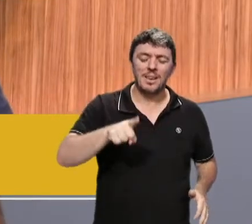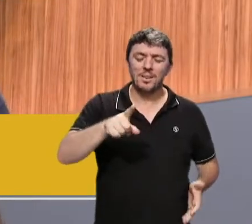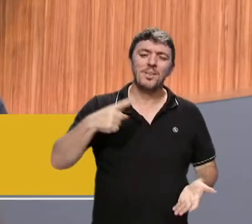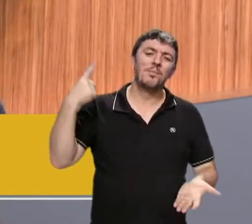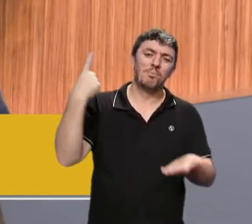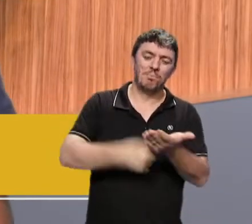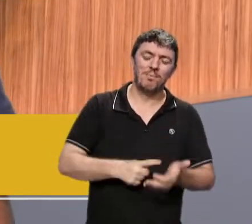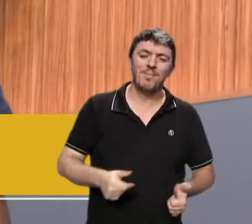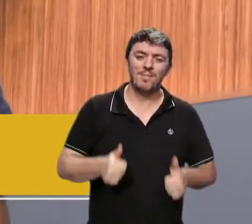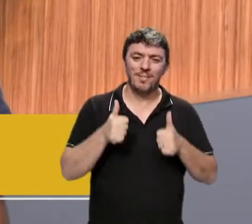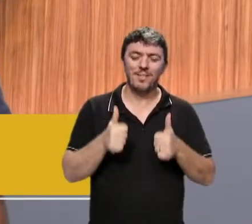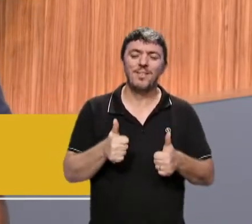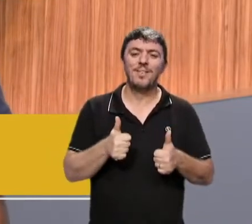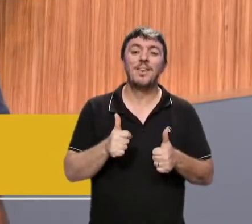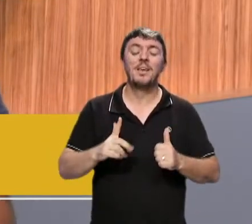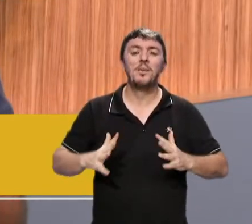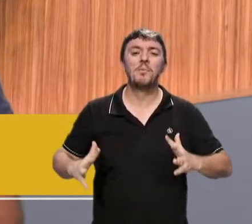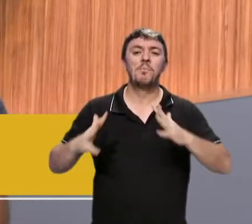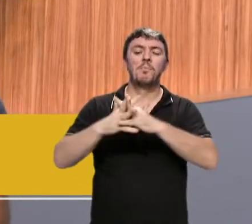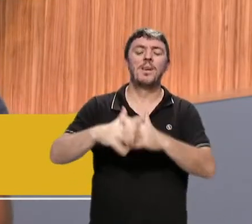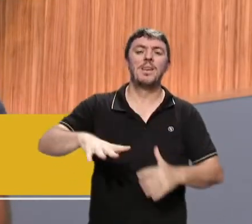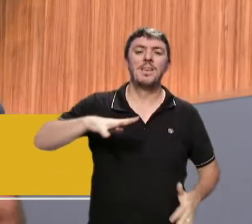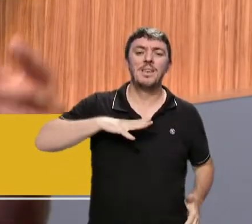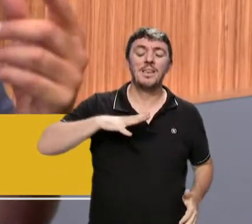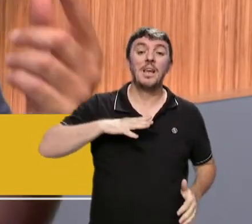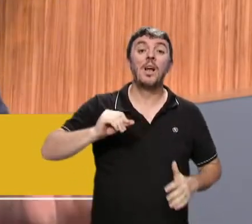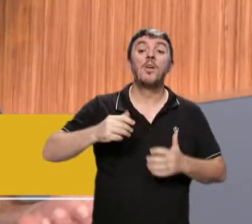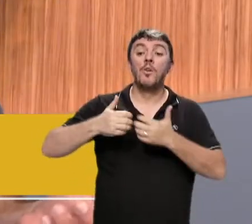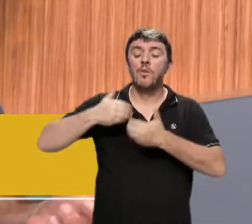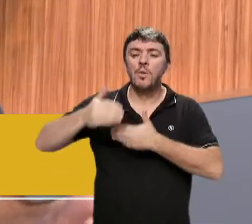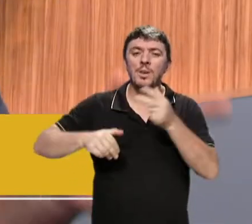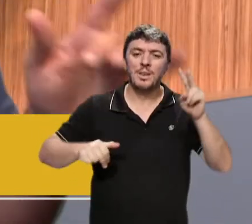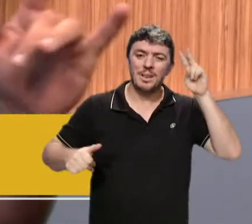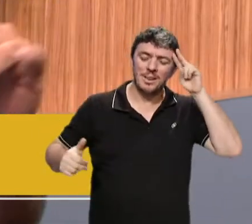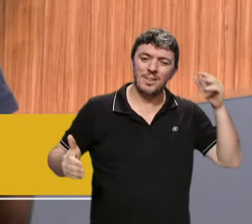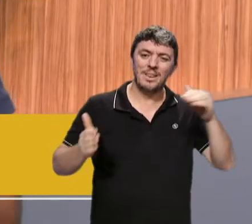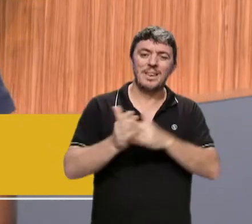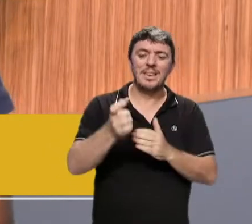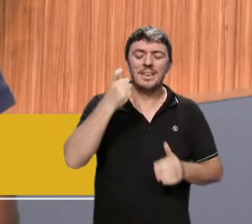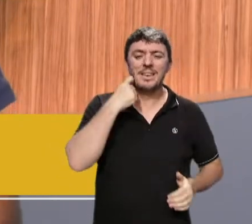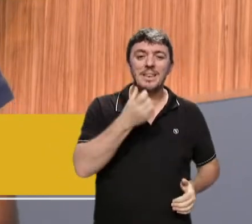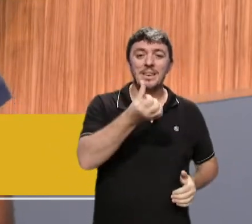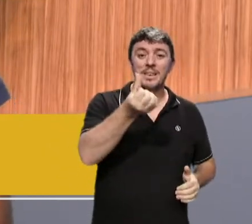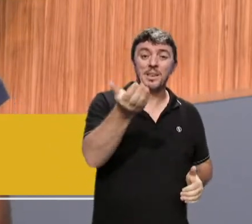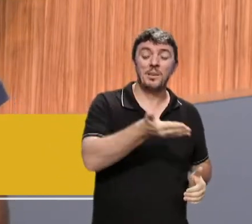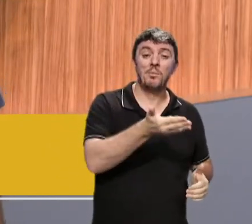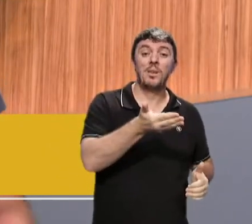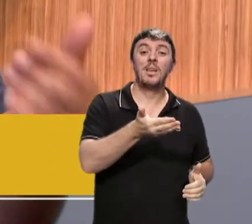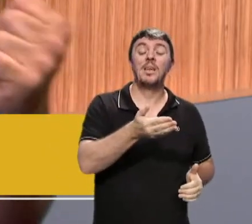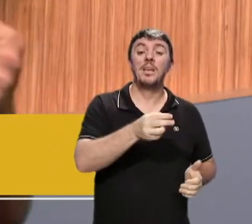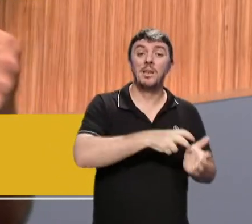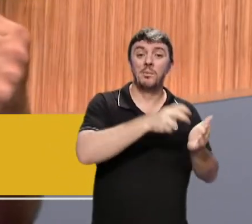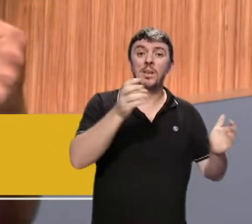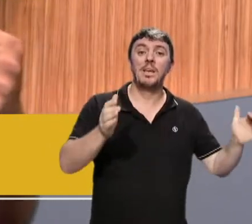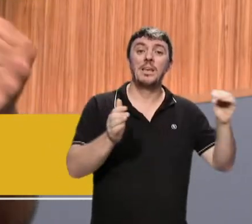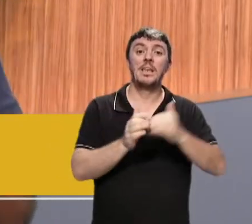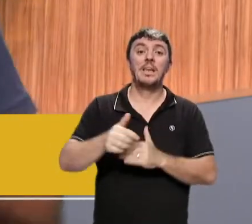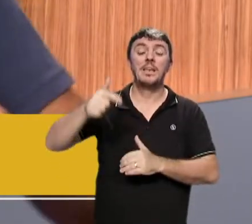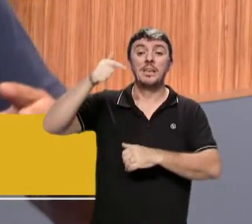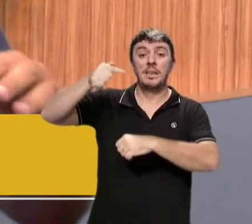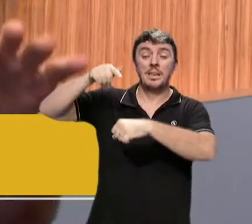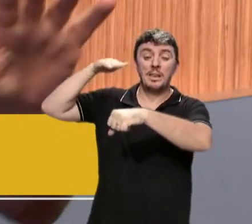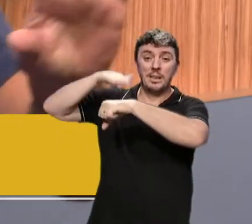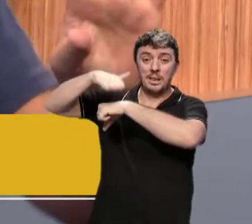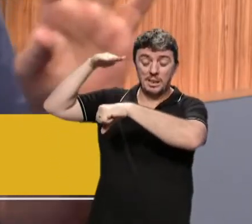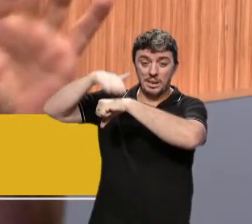bom? Já o Parque da Cidade funciona de segunda a sexta, das 6h30 da manhã às 7 horas da noite. Os portões fecham às 6,